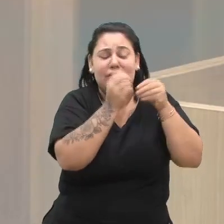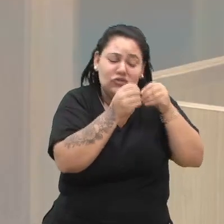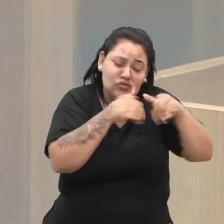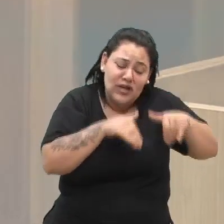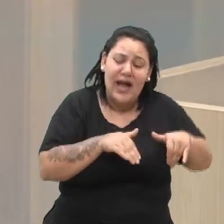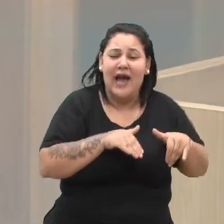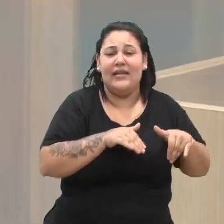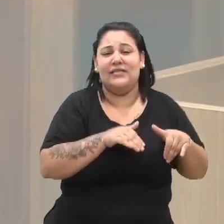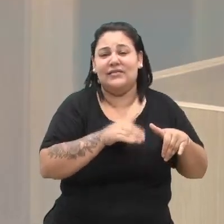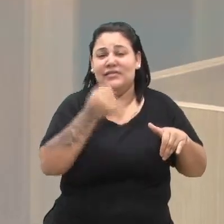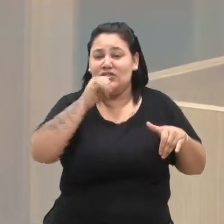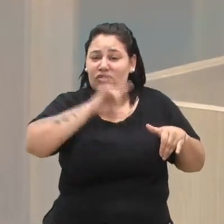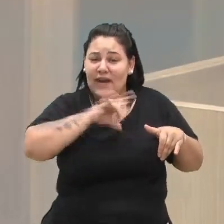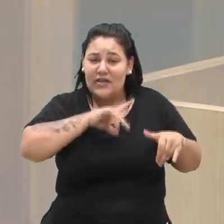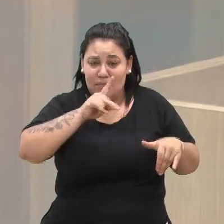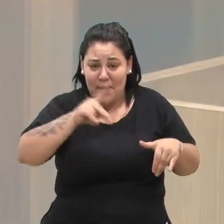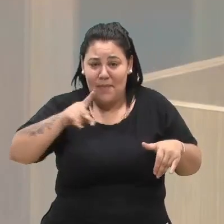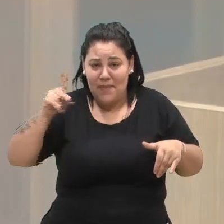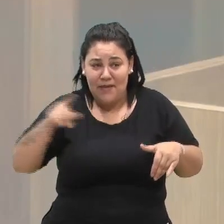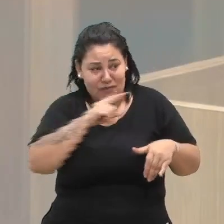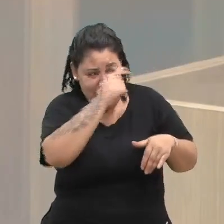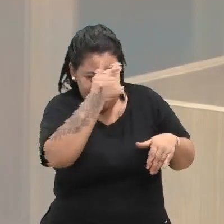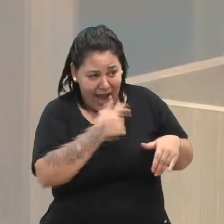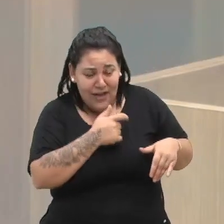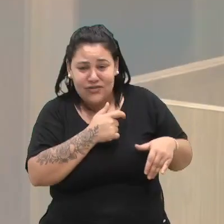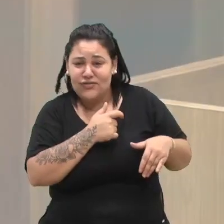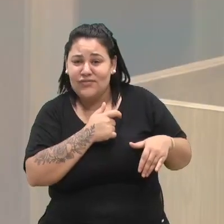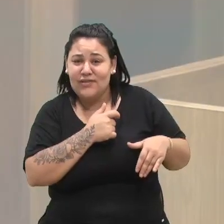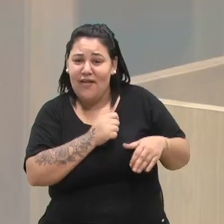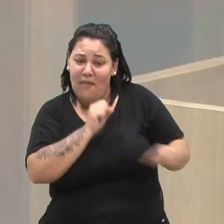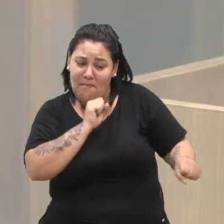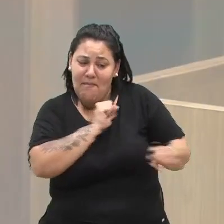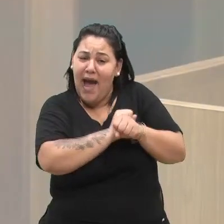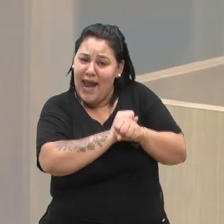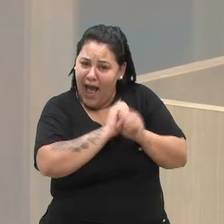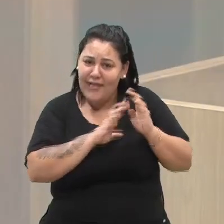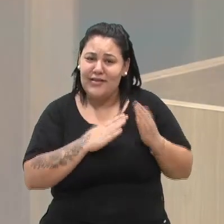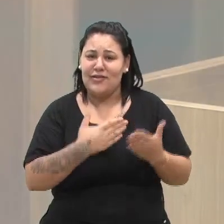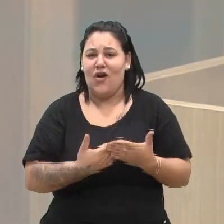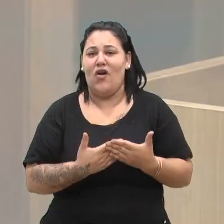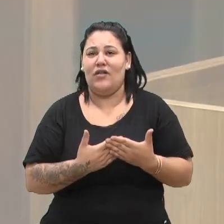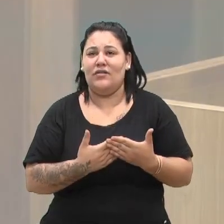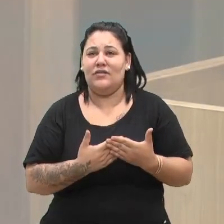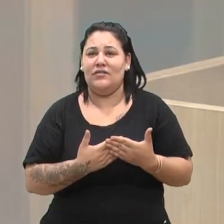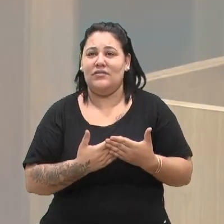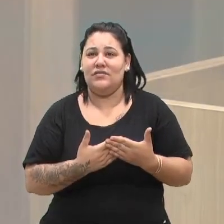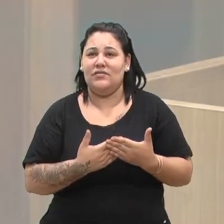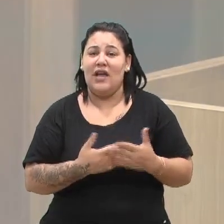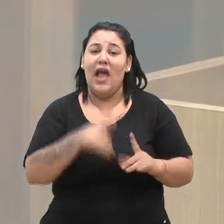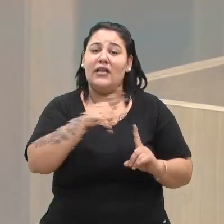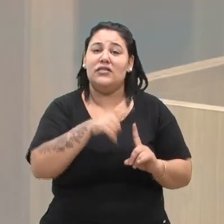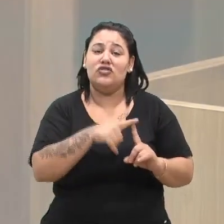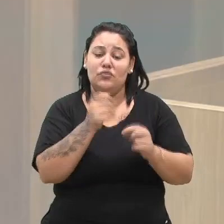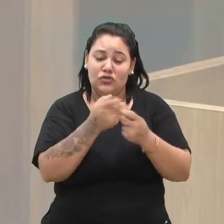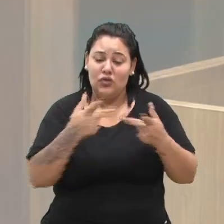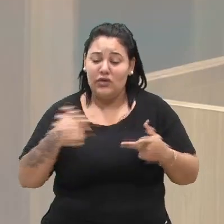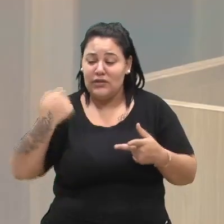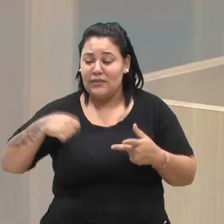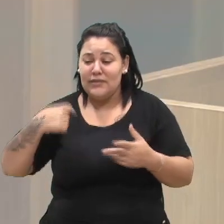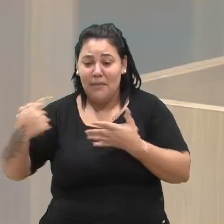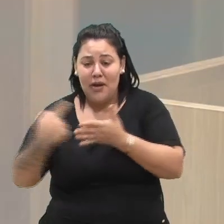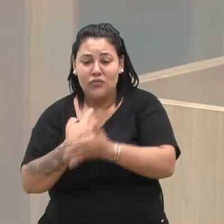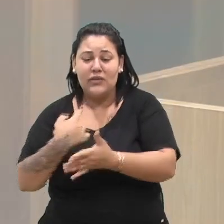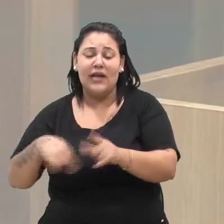se estivesse numa PPP ela estaria interditada? É esse tipo de coisa que a gente tem que se fazer a